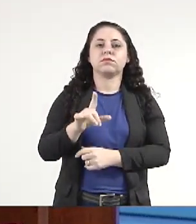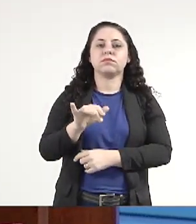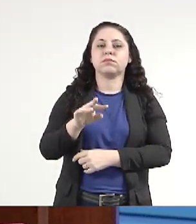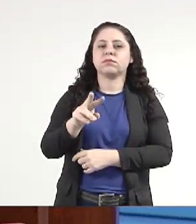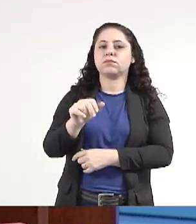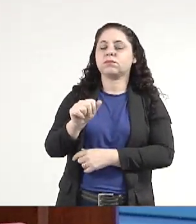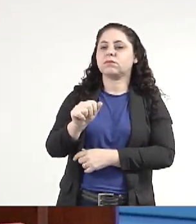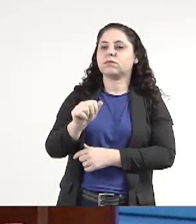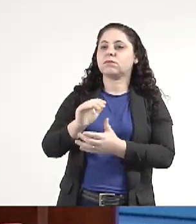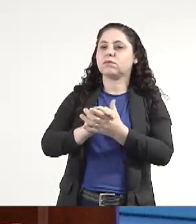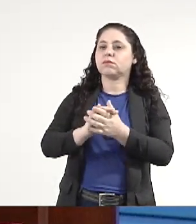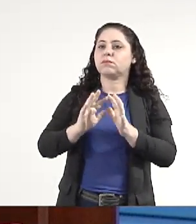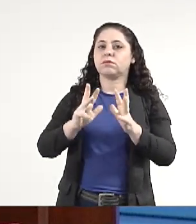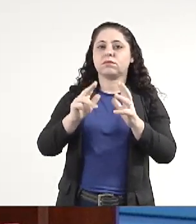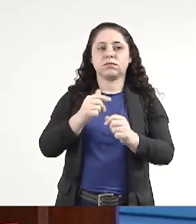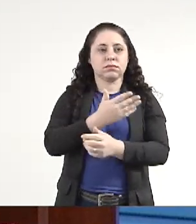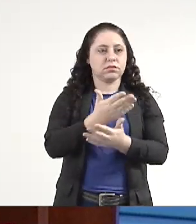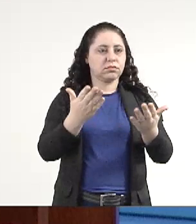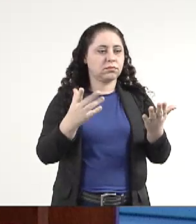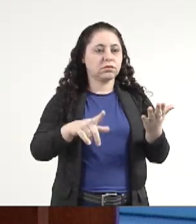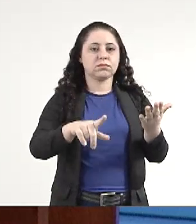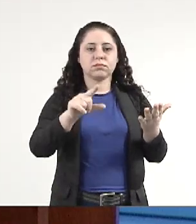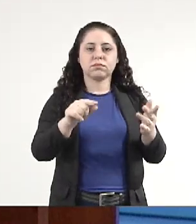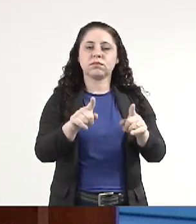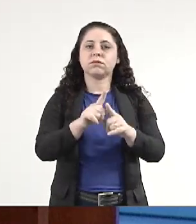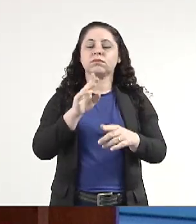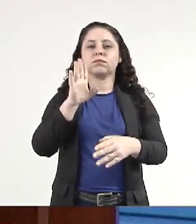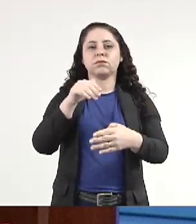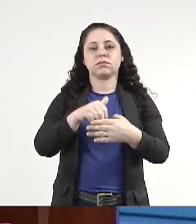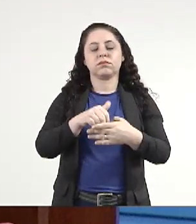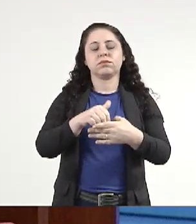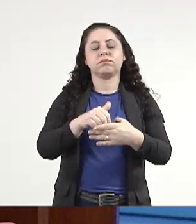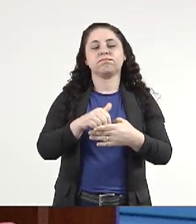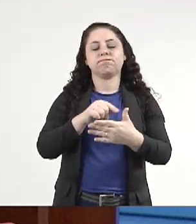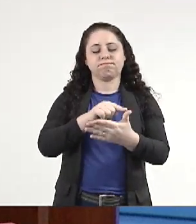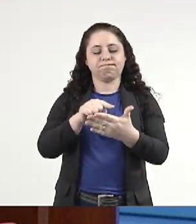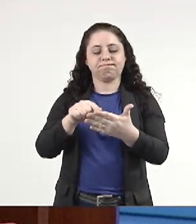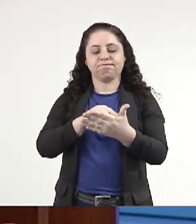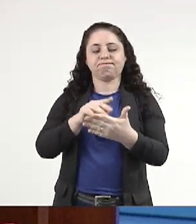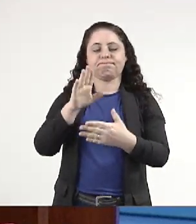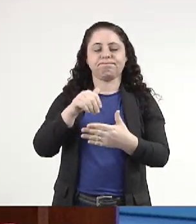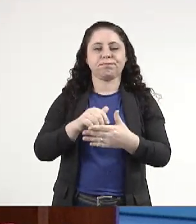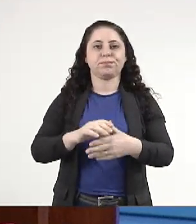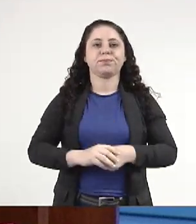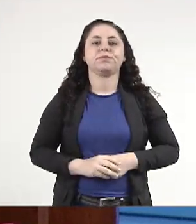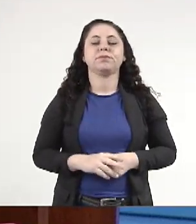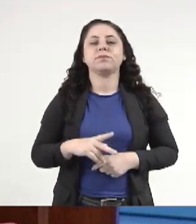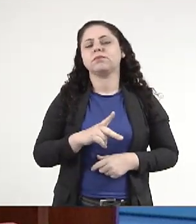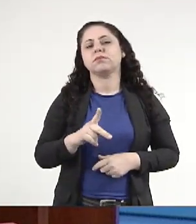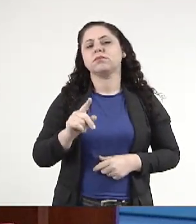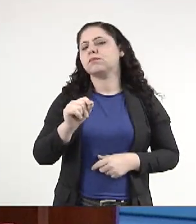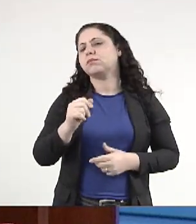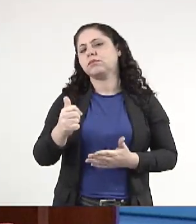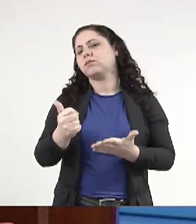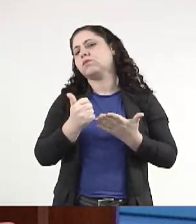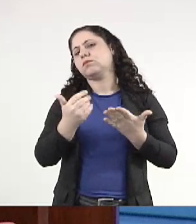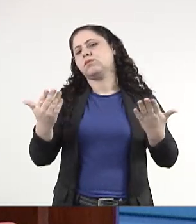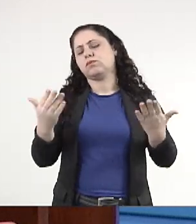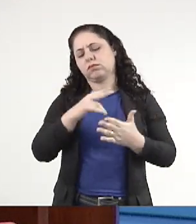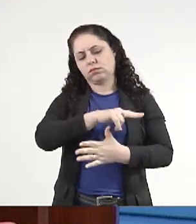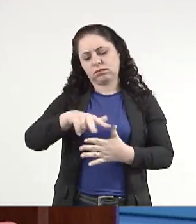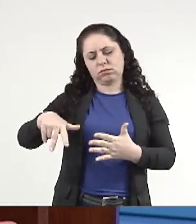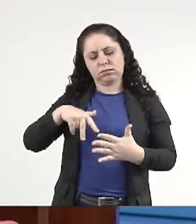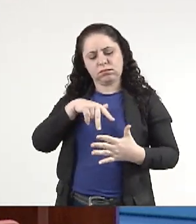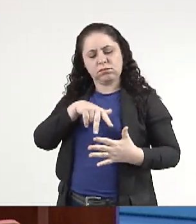estendo os cumprimentos a todos aqueles eleitos no último processo eleitoral. Senhor presidente, o que me traz hoje